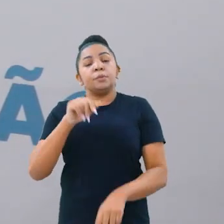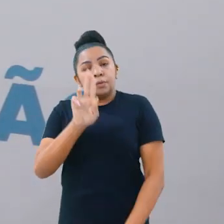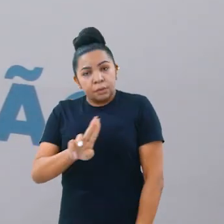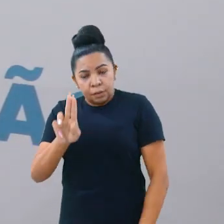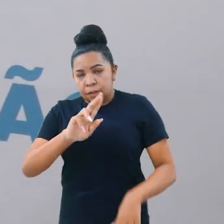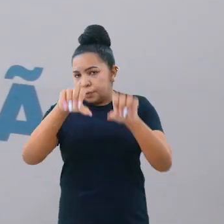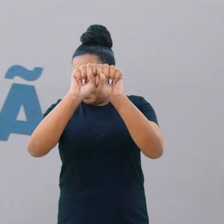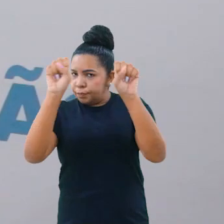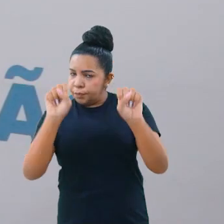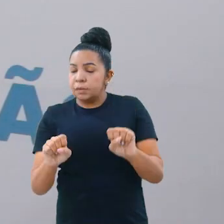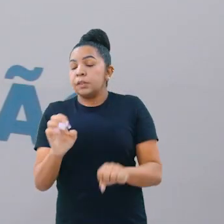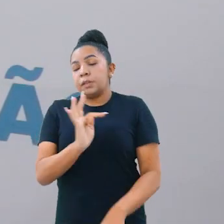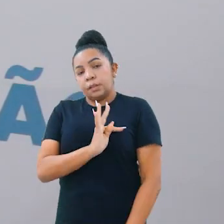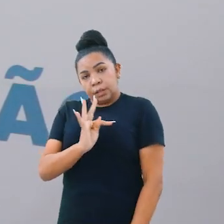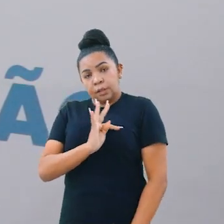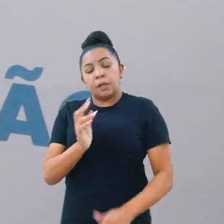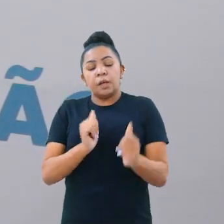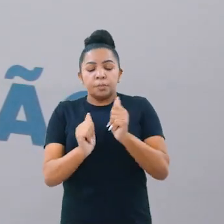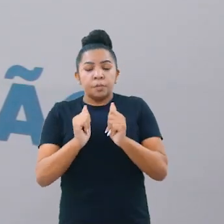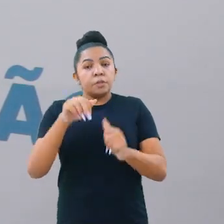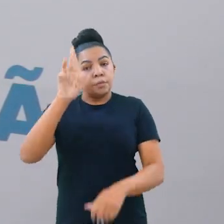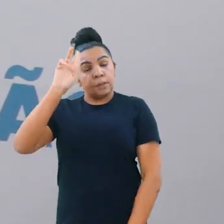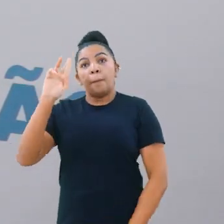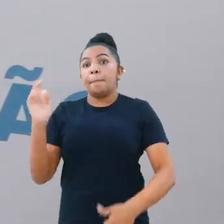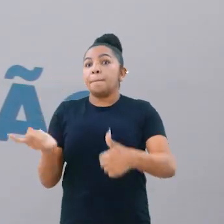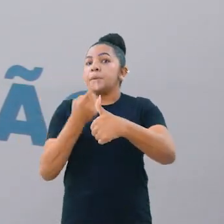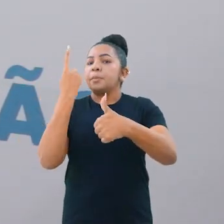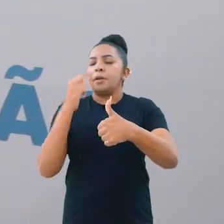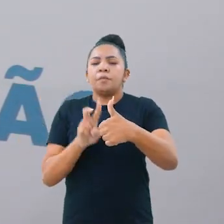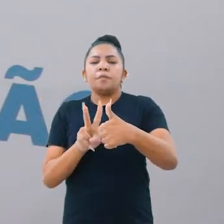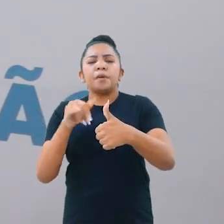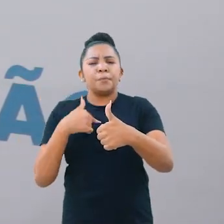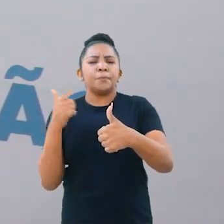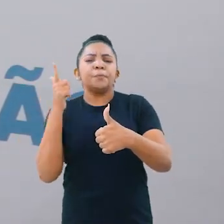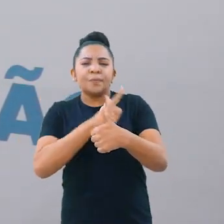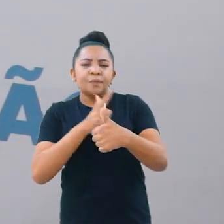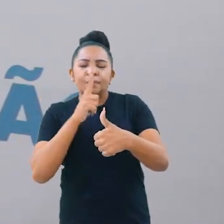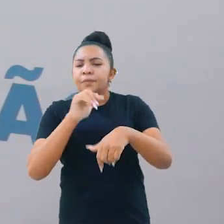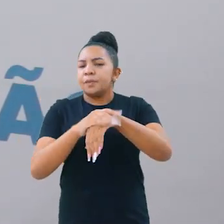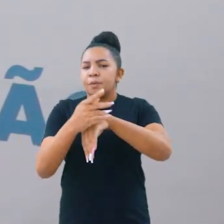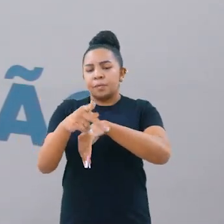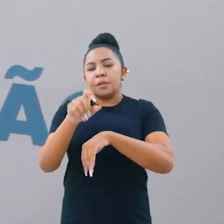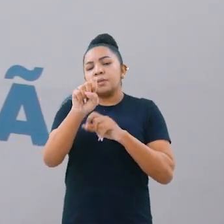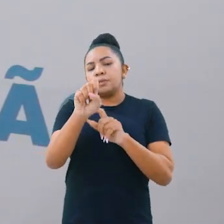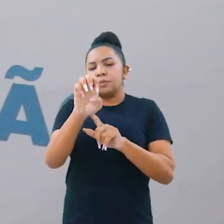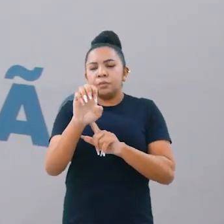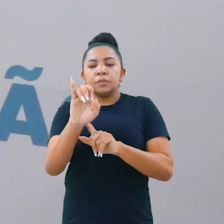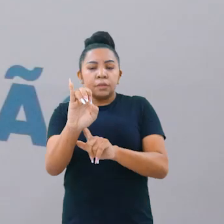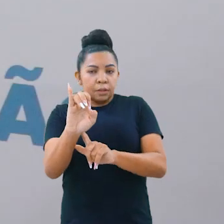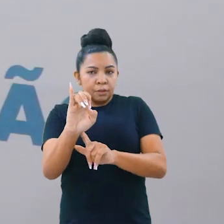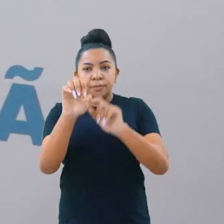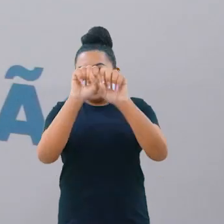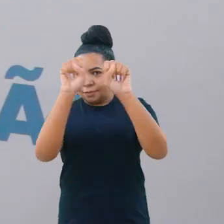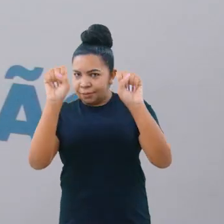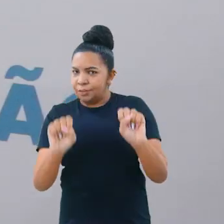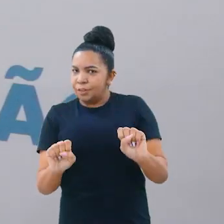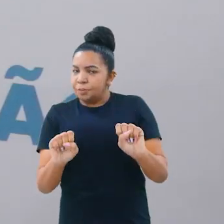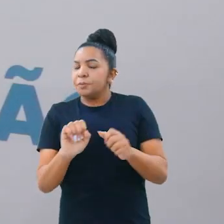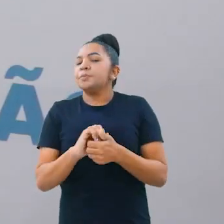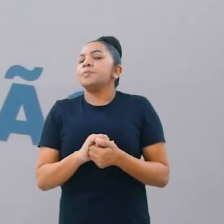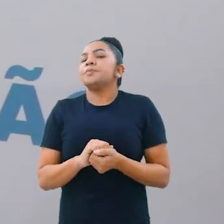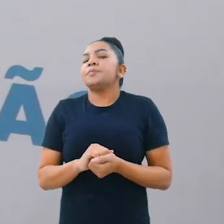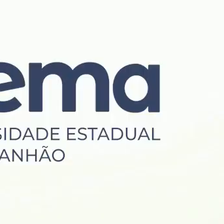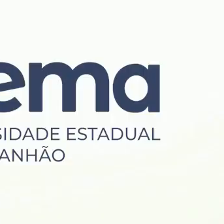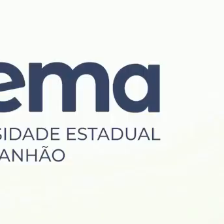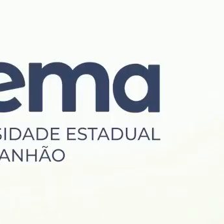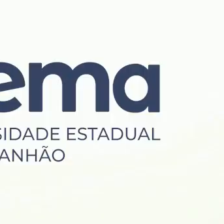serão impactados pelo sistema, mas os técnicos administrativos e gestores serão aqueles que primeiro serão alcançados pelo